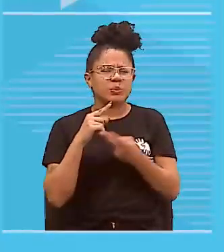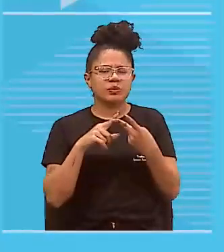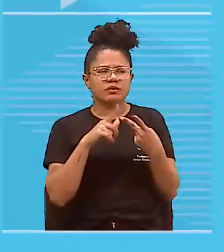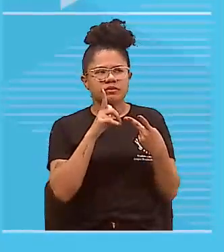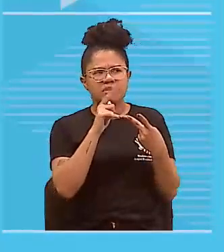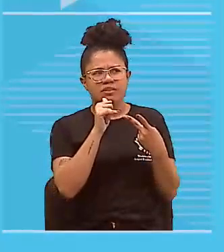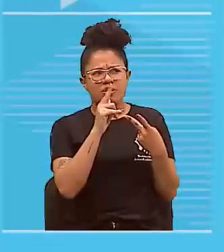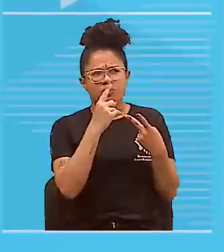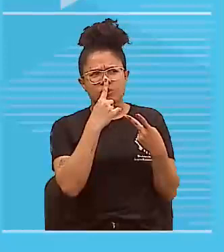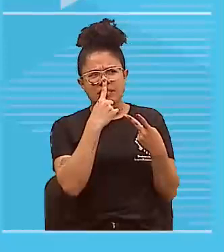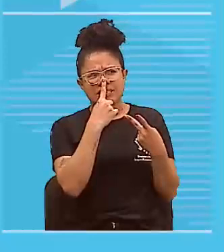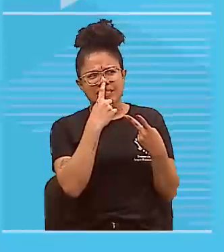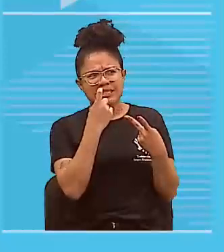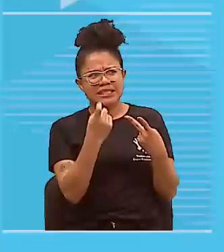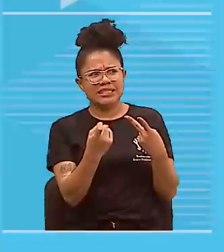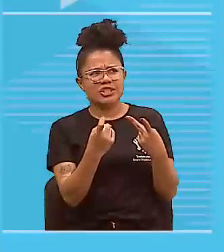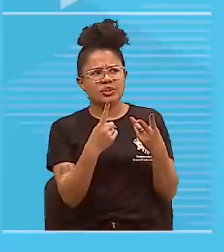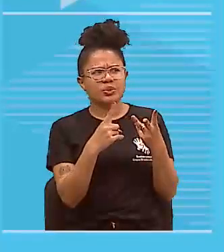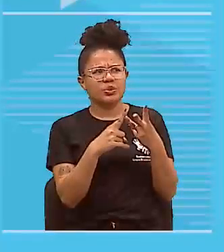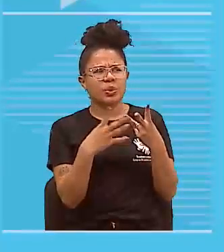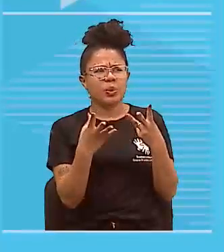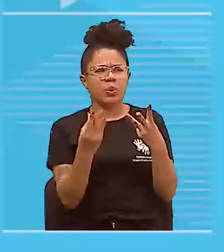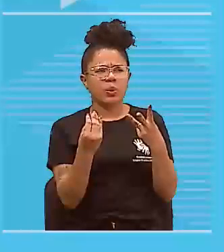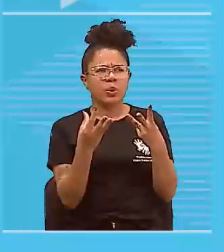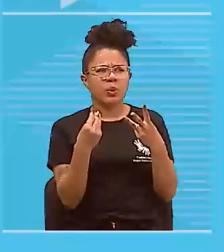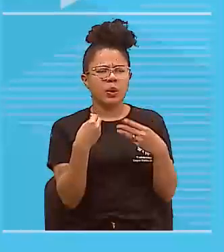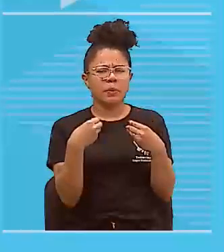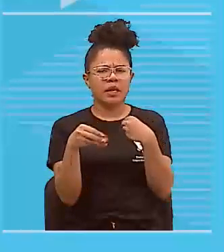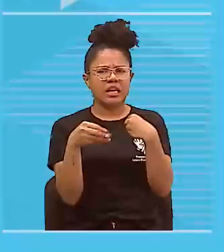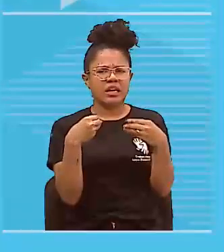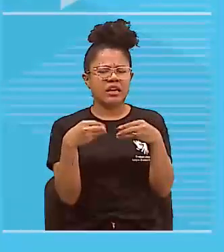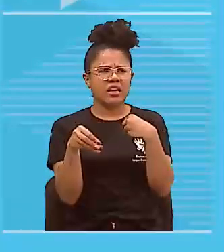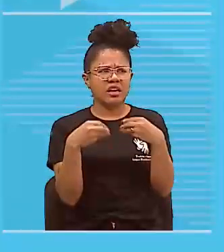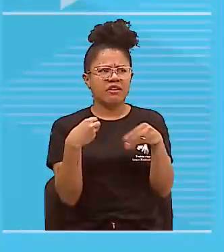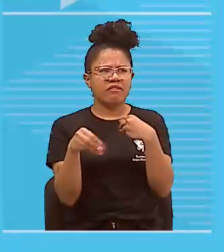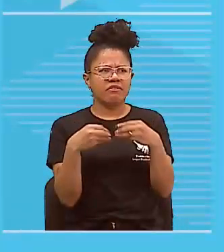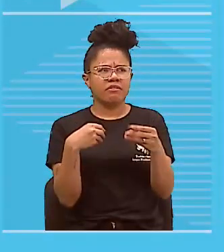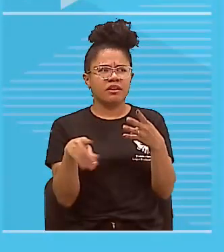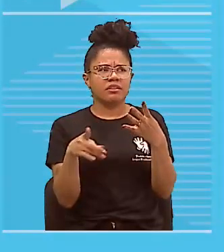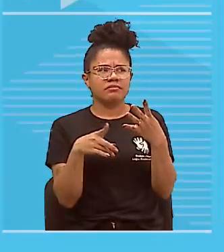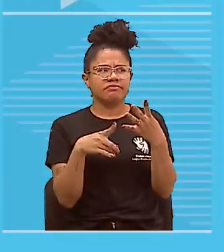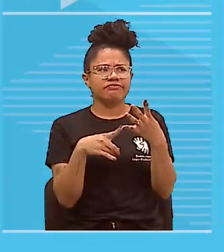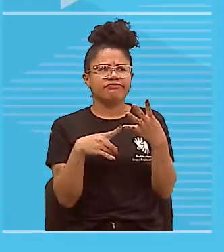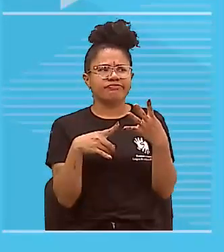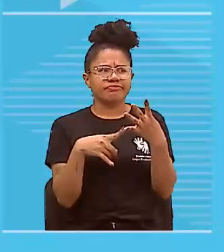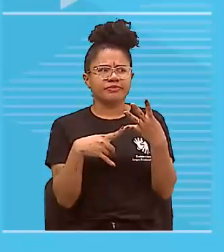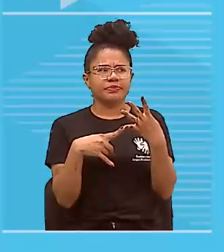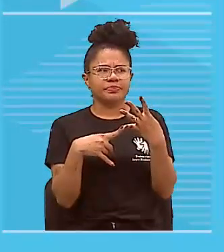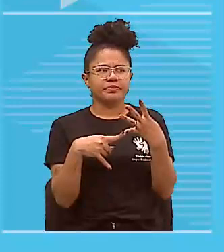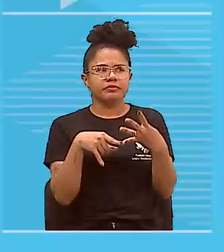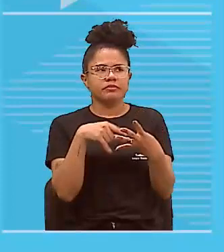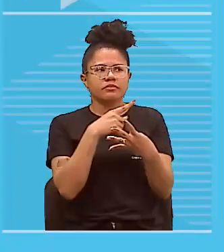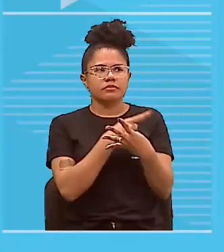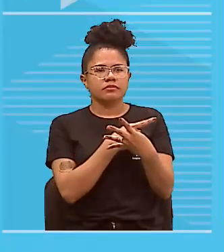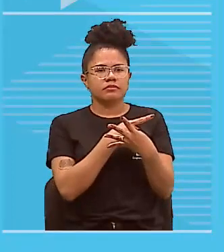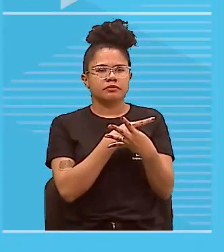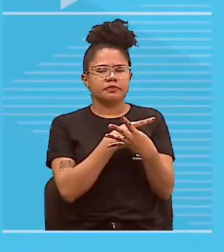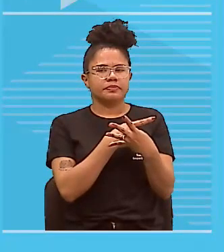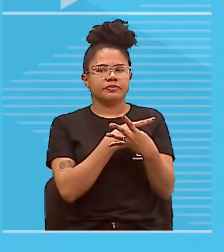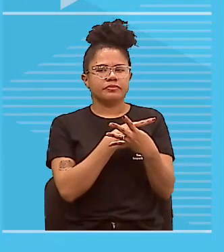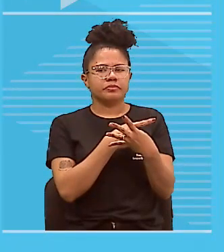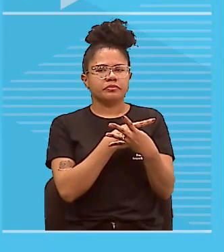de lixo, aqui, ó, muita garrafa de plástico, muita garrafa PET, tá? Aqui já